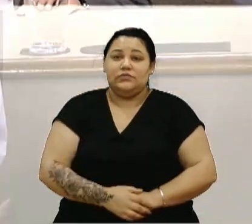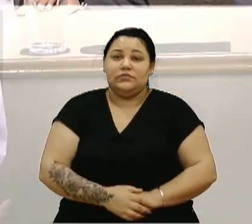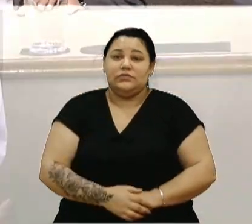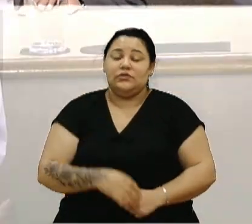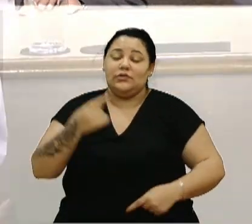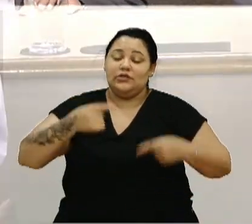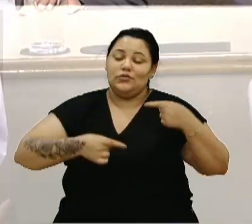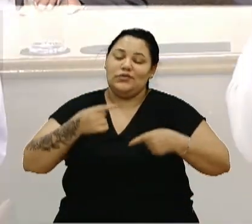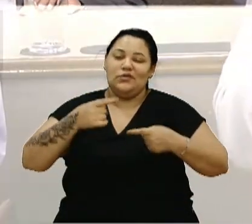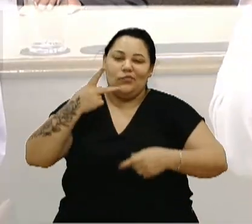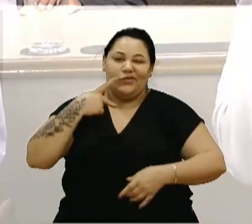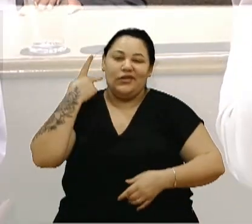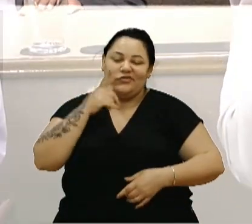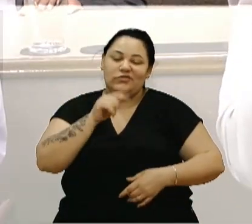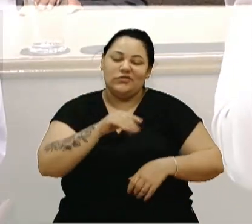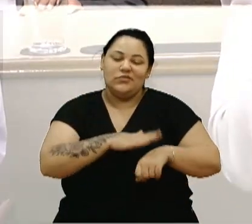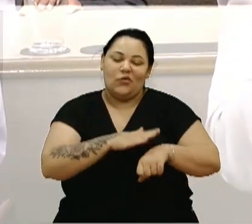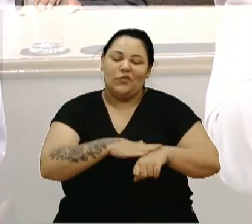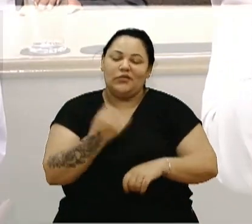momento é importante,